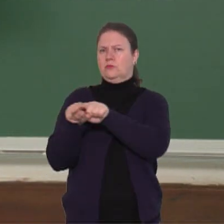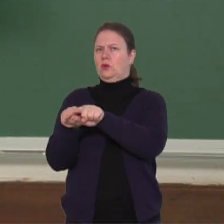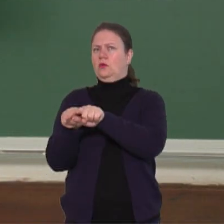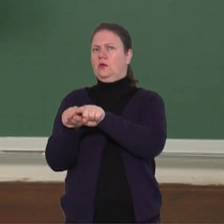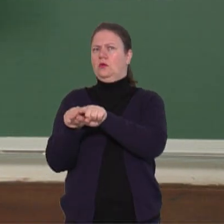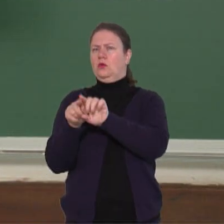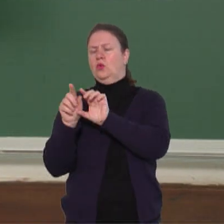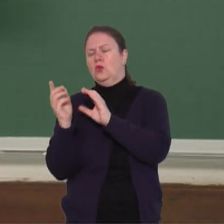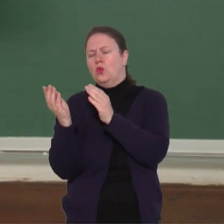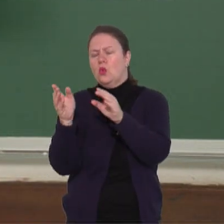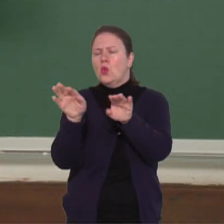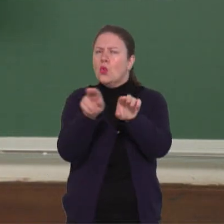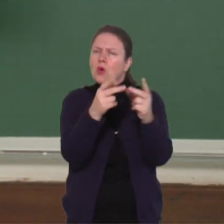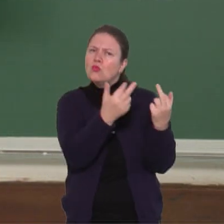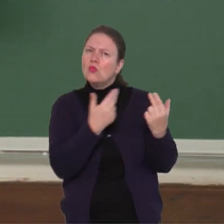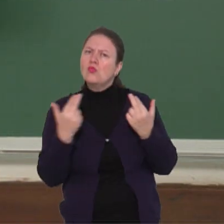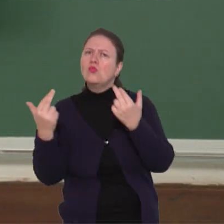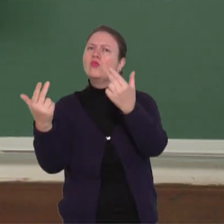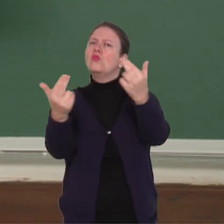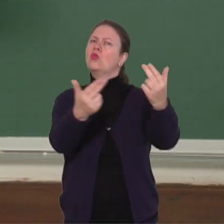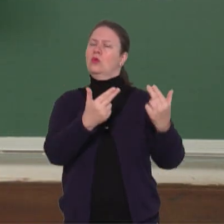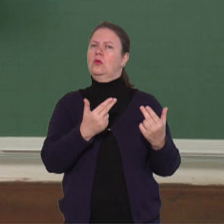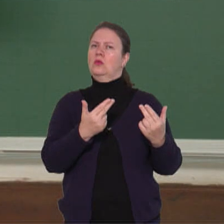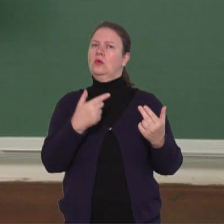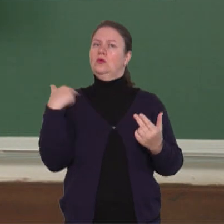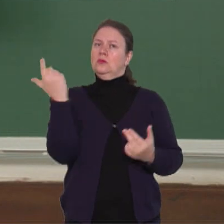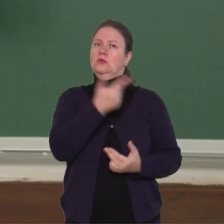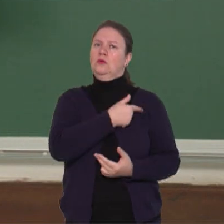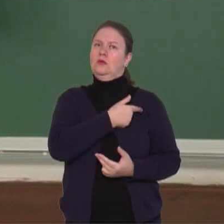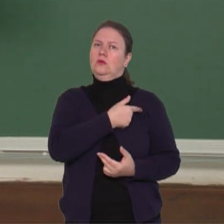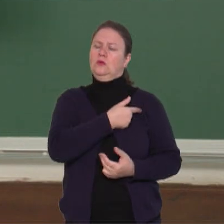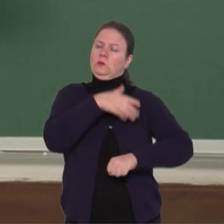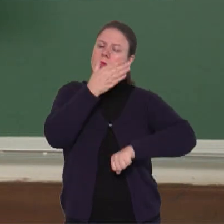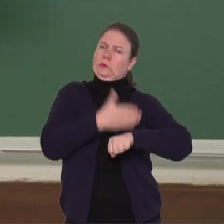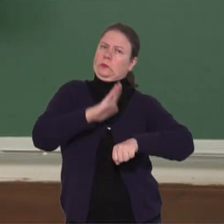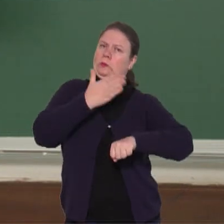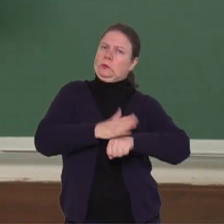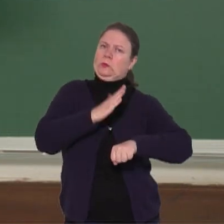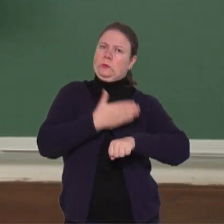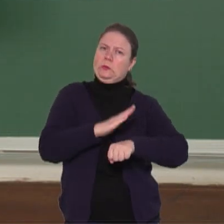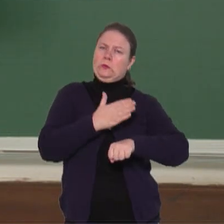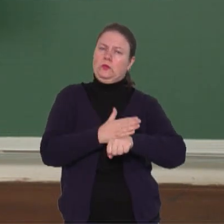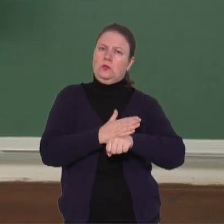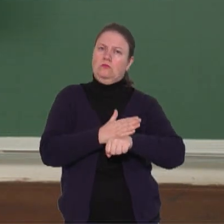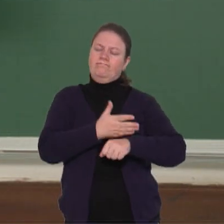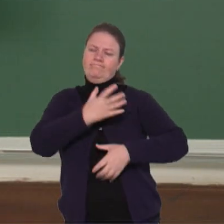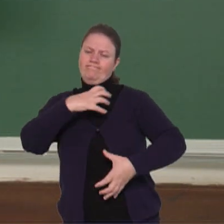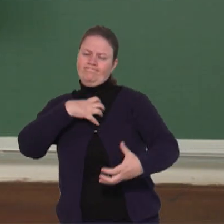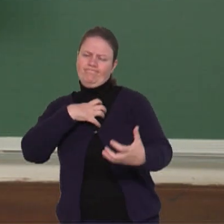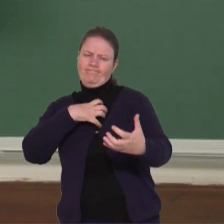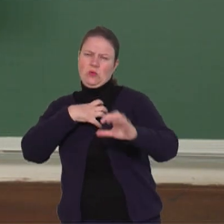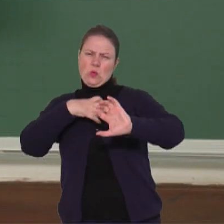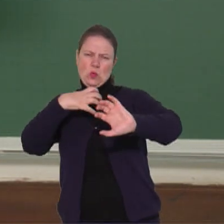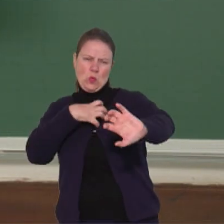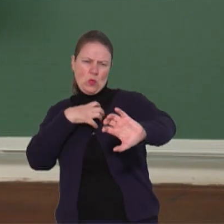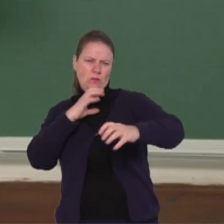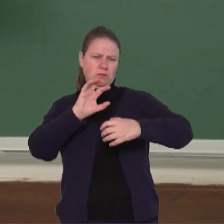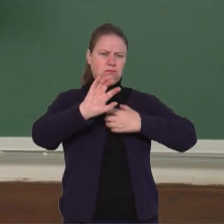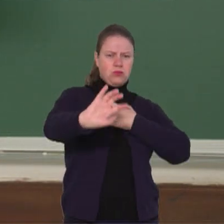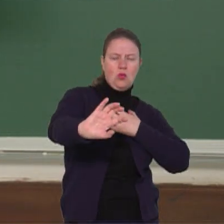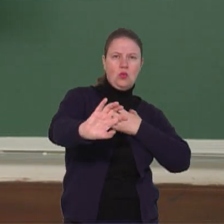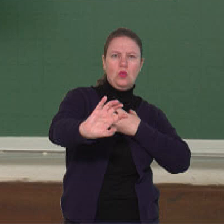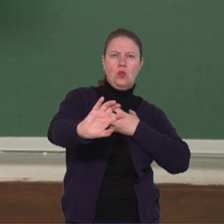tem liberdade? Será que a gente pratica a fraternidade? Ser fraterno em relação ao outro, ver o outro como irmão,